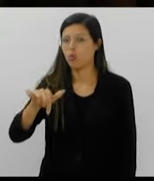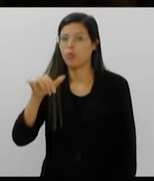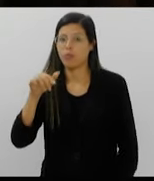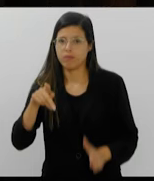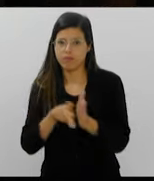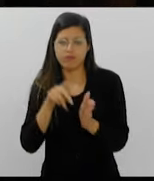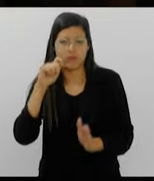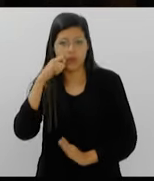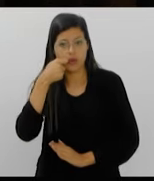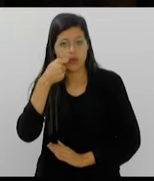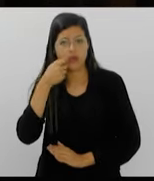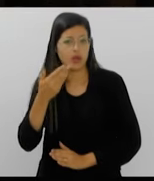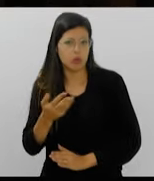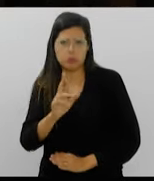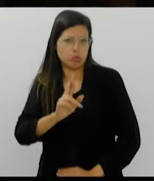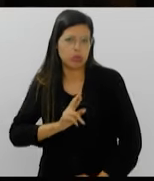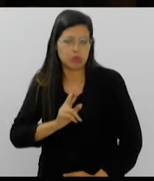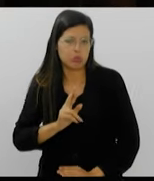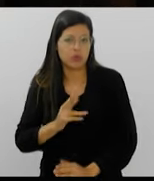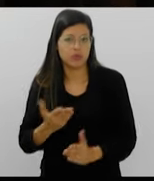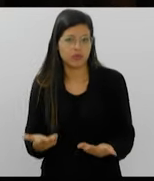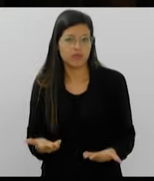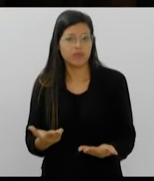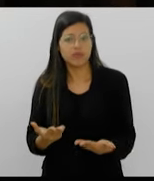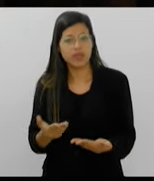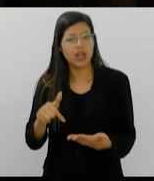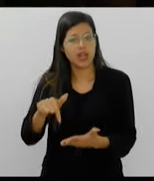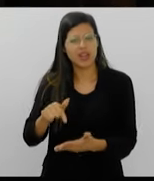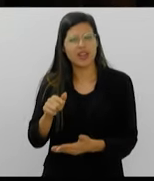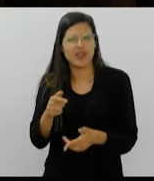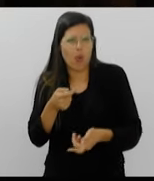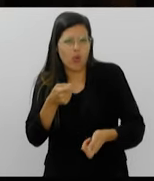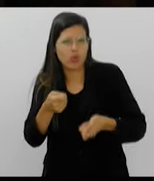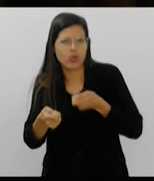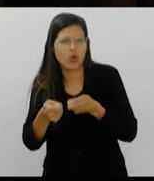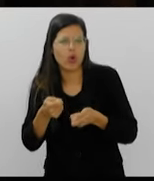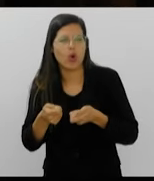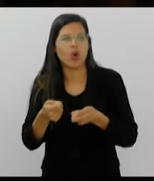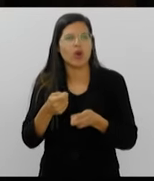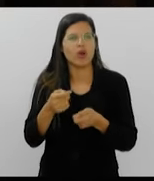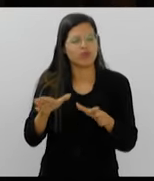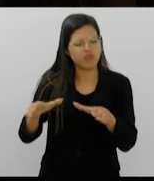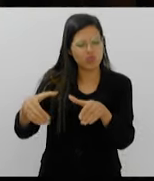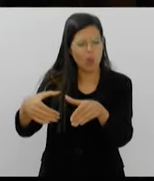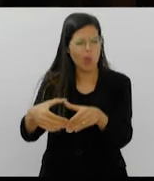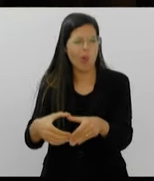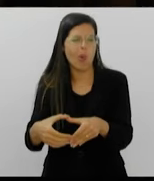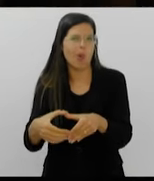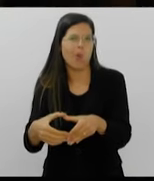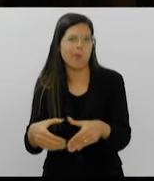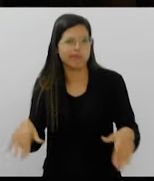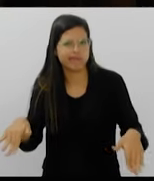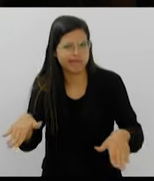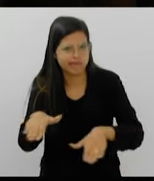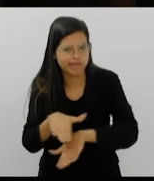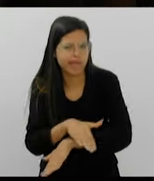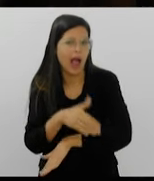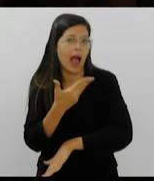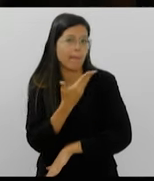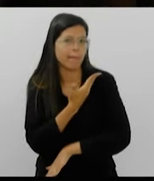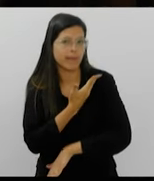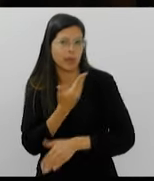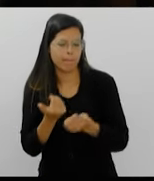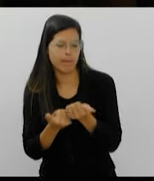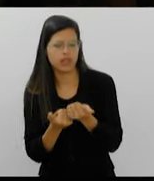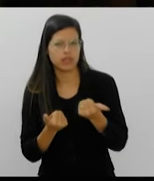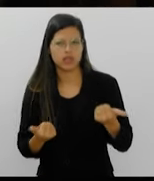governa com os seus apaniguados, com os seus asseclas, com os seus amiguinhos,